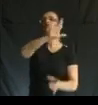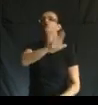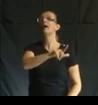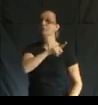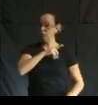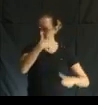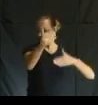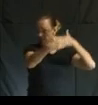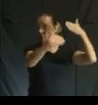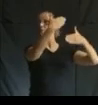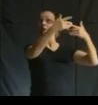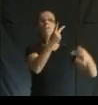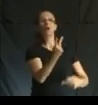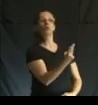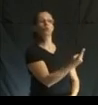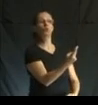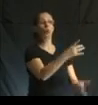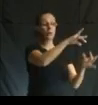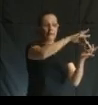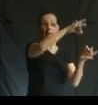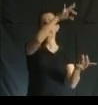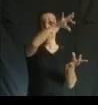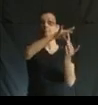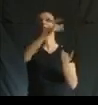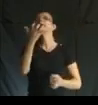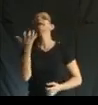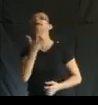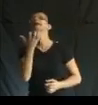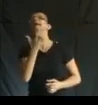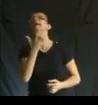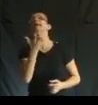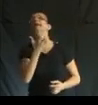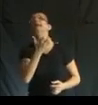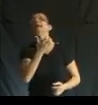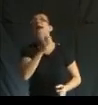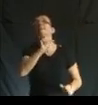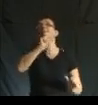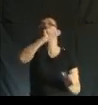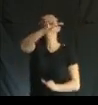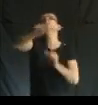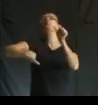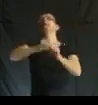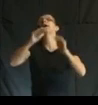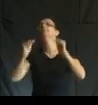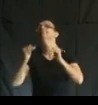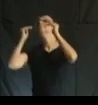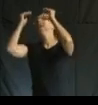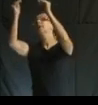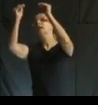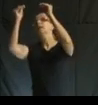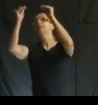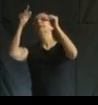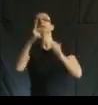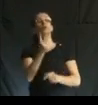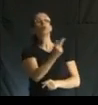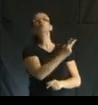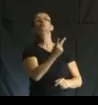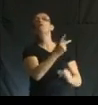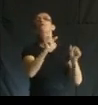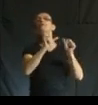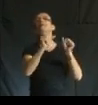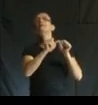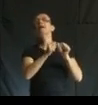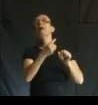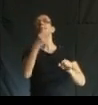evolução. Mas eles queriam ainda passar para uma outra condição melhor e foram fazer uma regressão